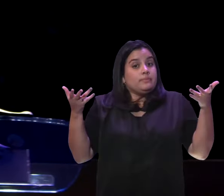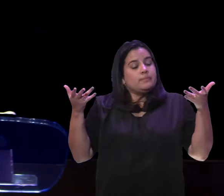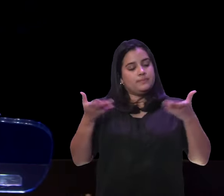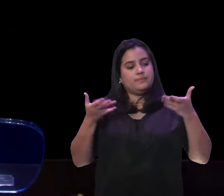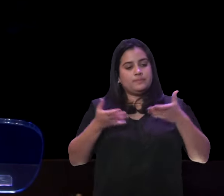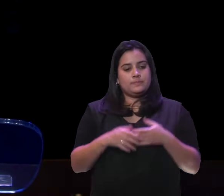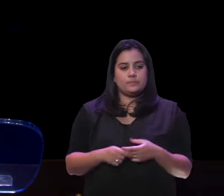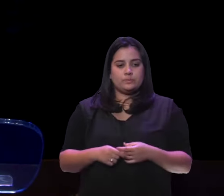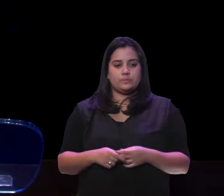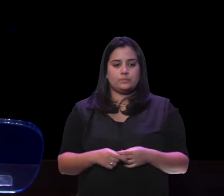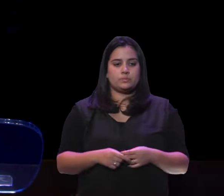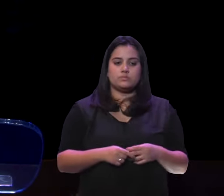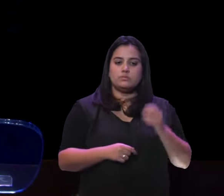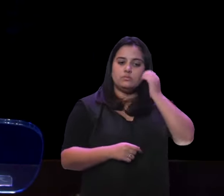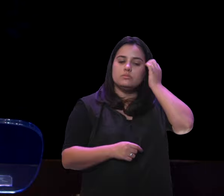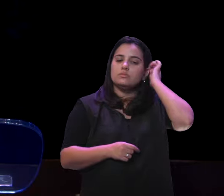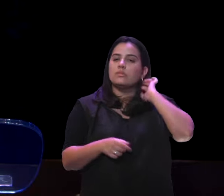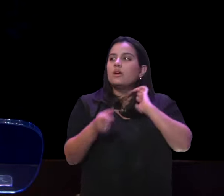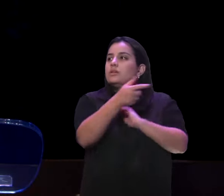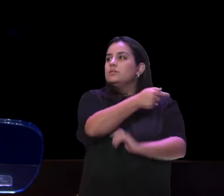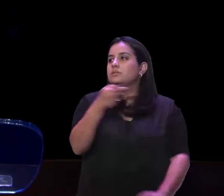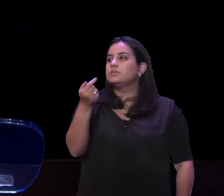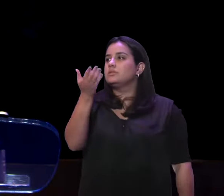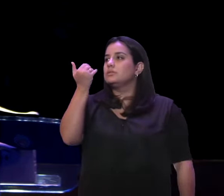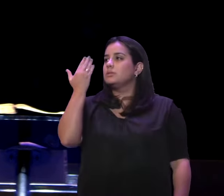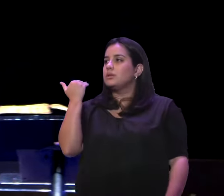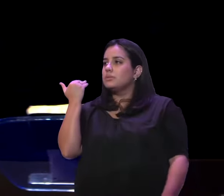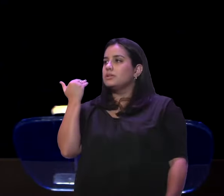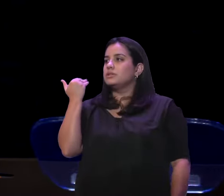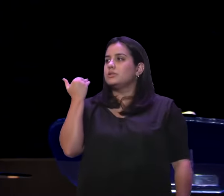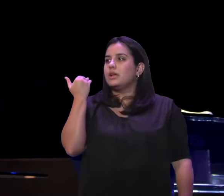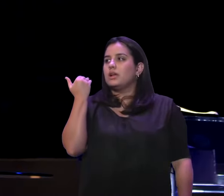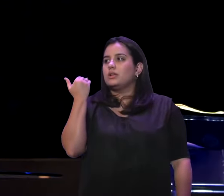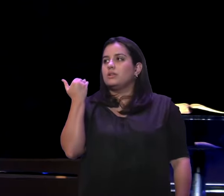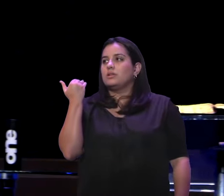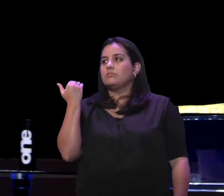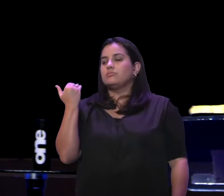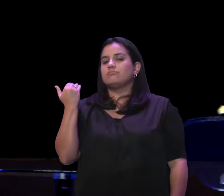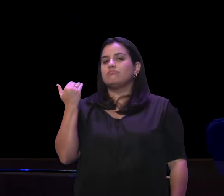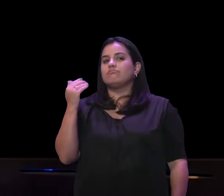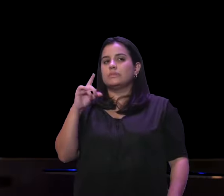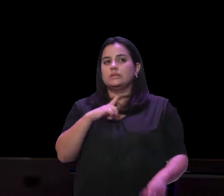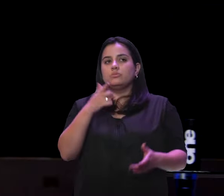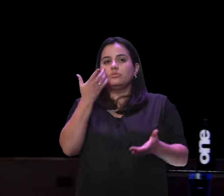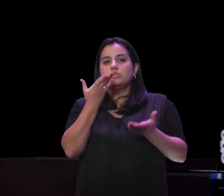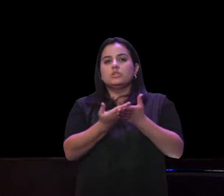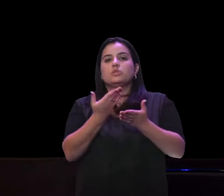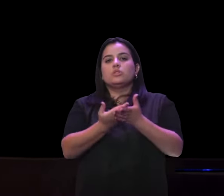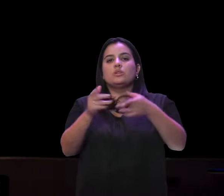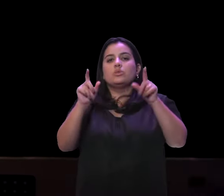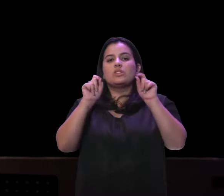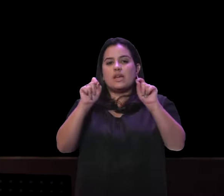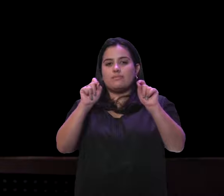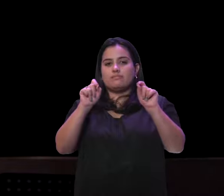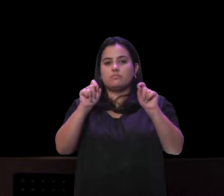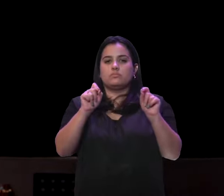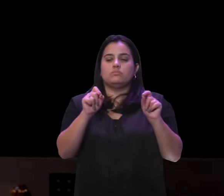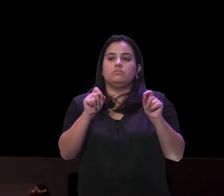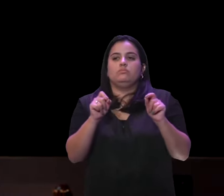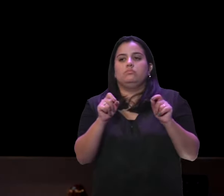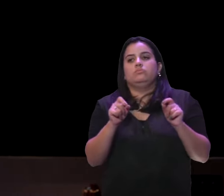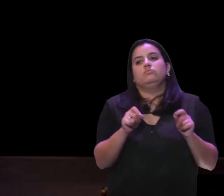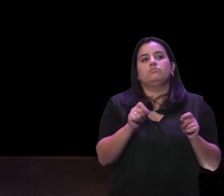gente, semana passada e nas outras semanas, nós temos estudado sobre uma série de